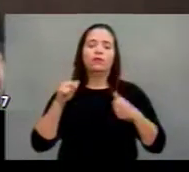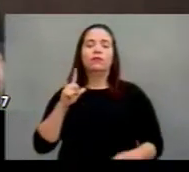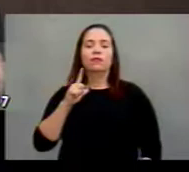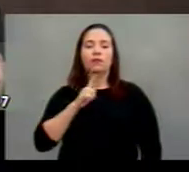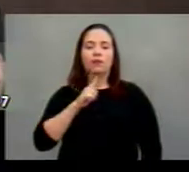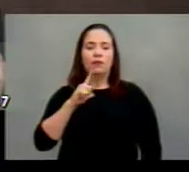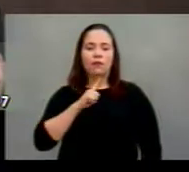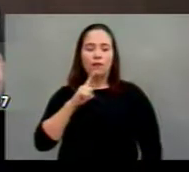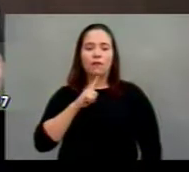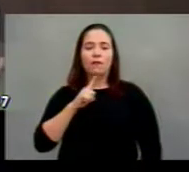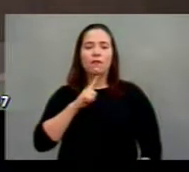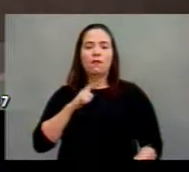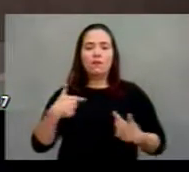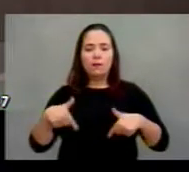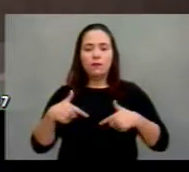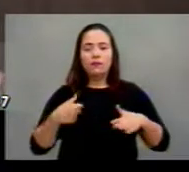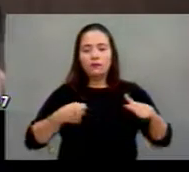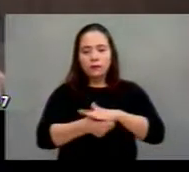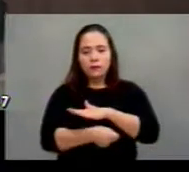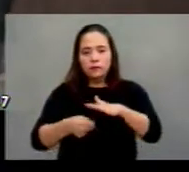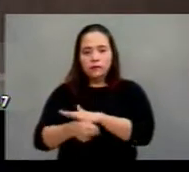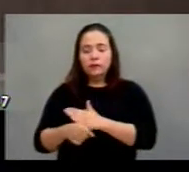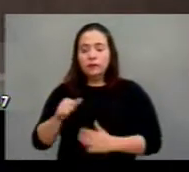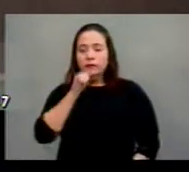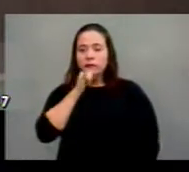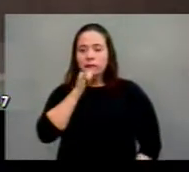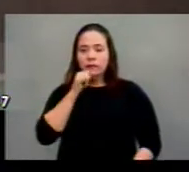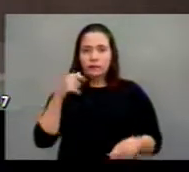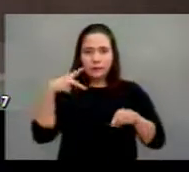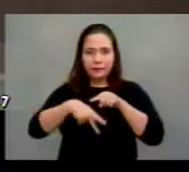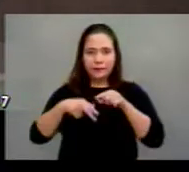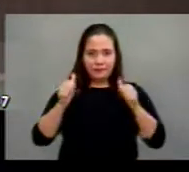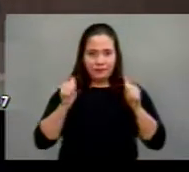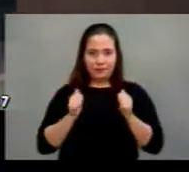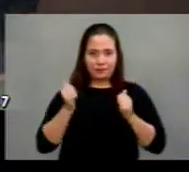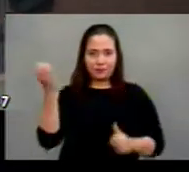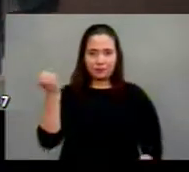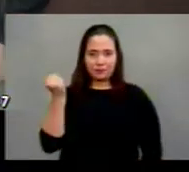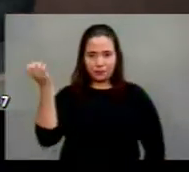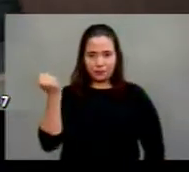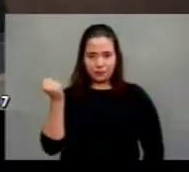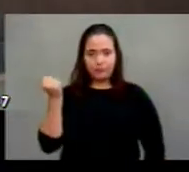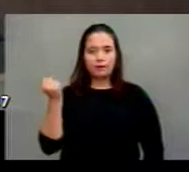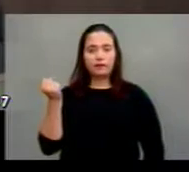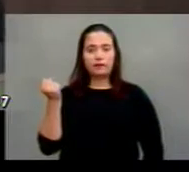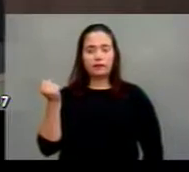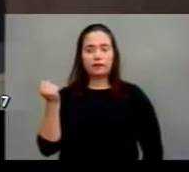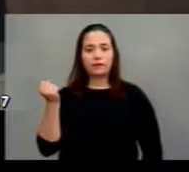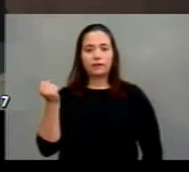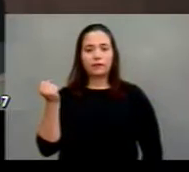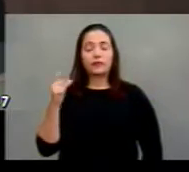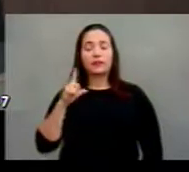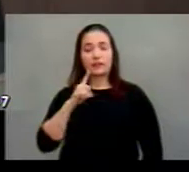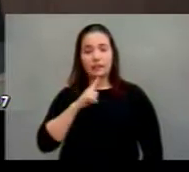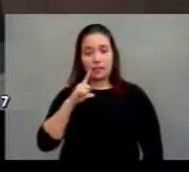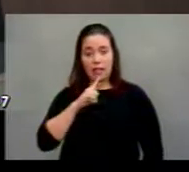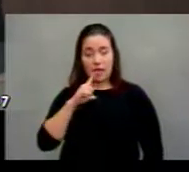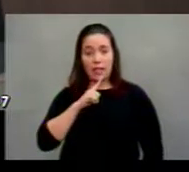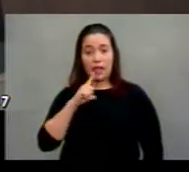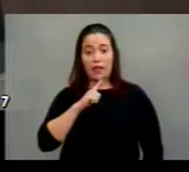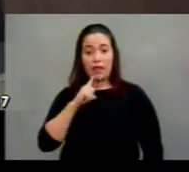criando mais emprego. A reforma tributária, por exemplo, hoje num país em que nós temos uma pirâmide